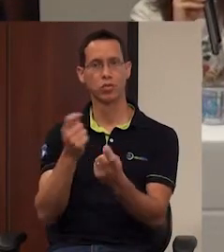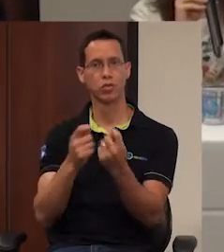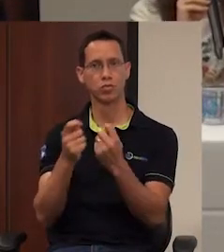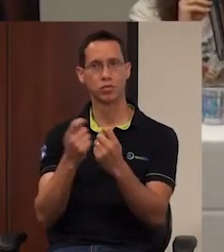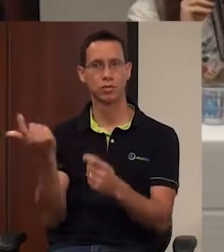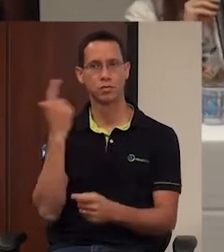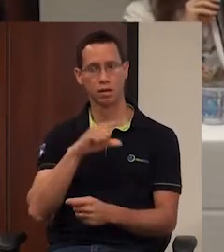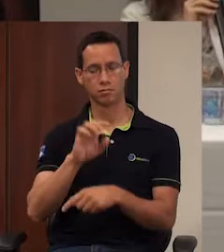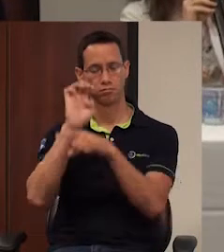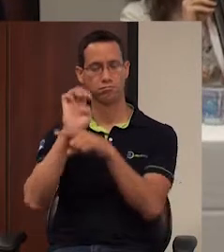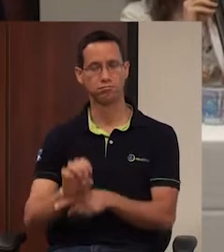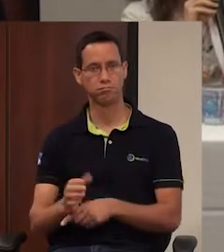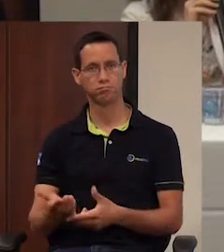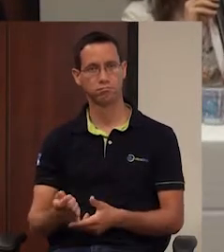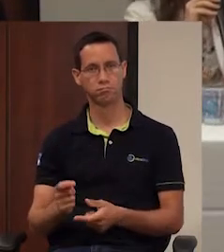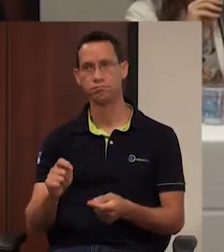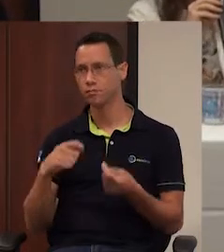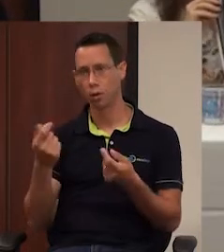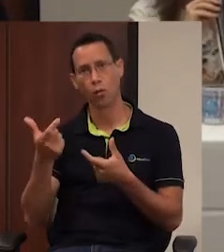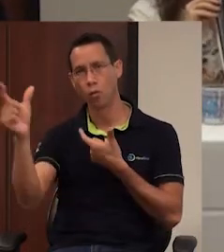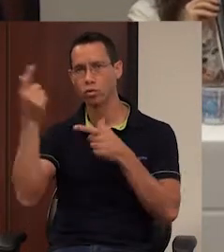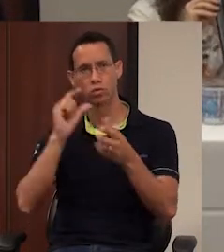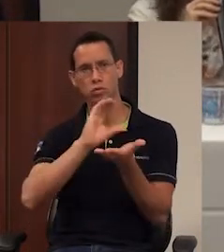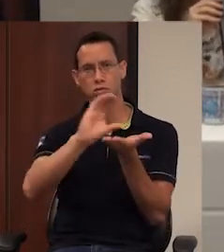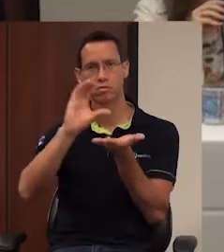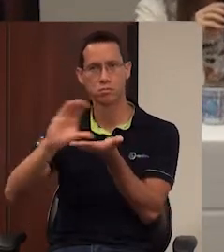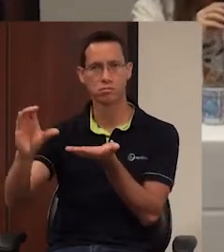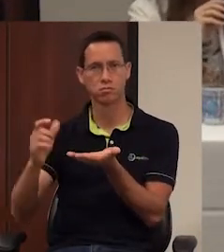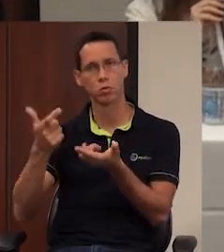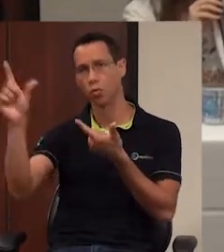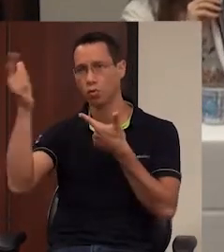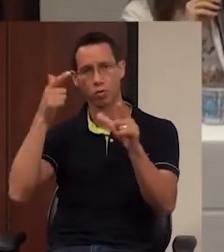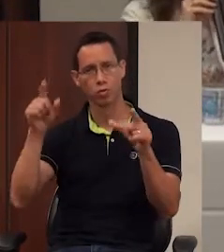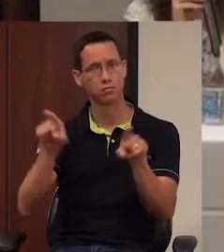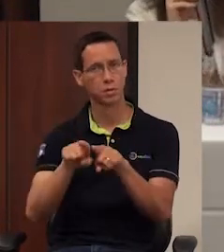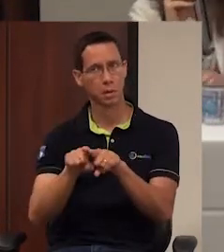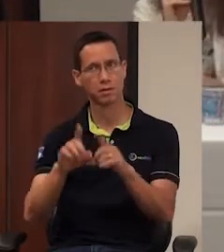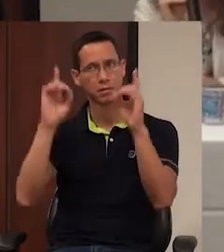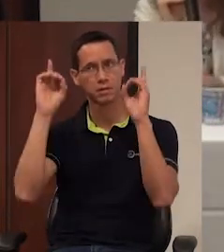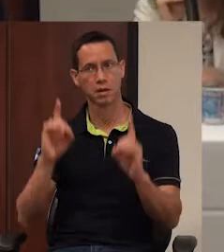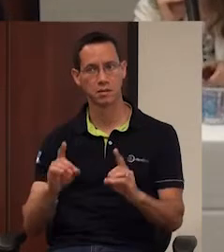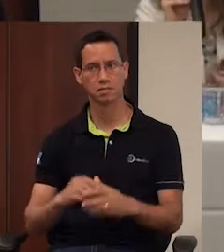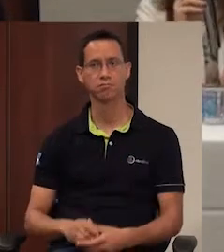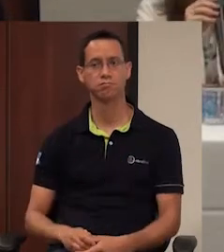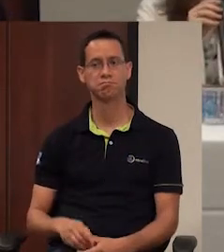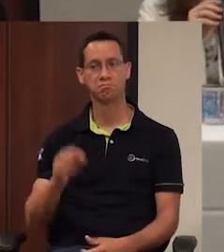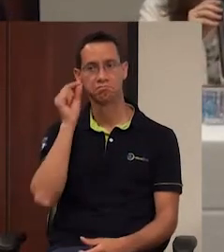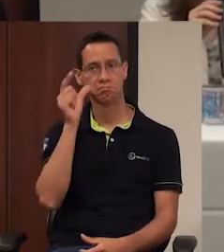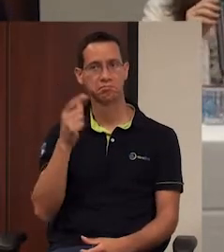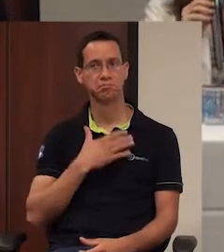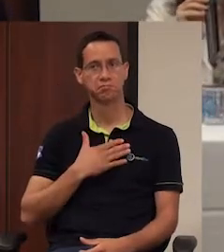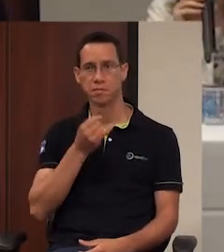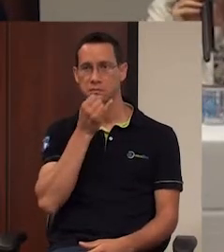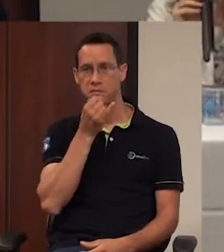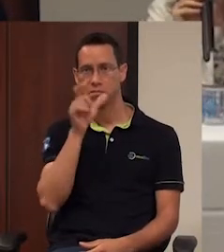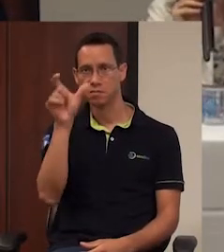e deixa que o Estado tenha recursos para investir em outras coisas, também na área da deficiência, né? Então, eu achei um exemplo interessante, porque